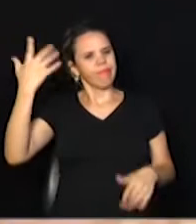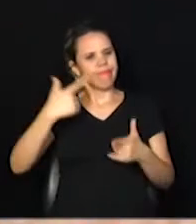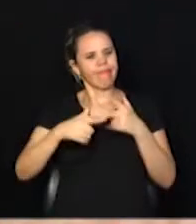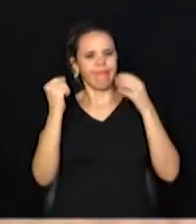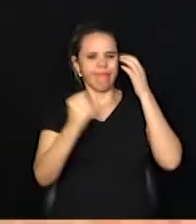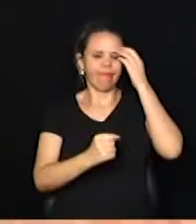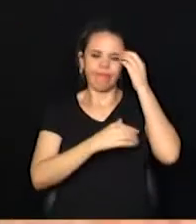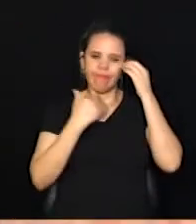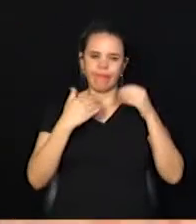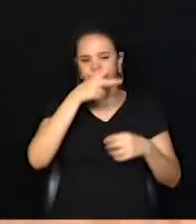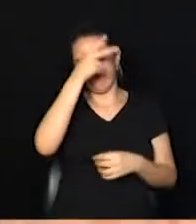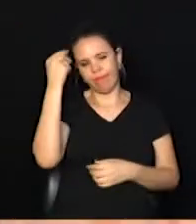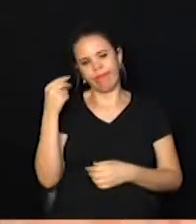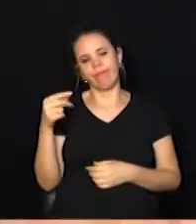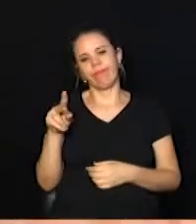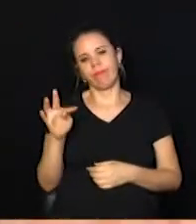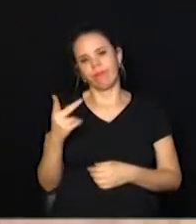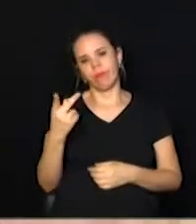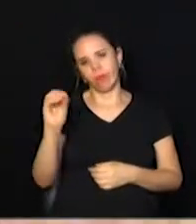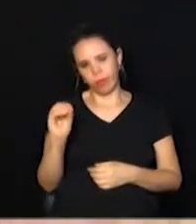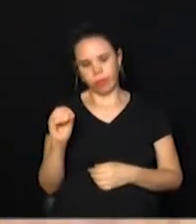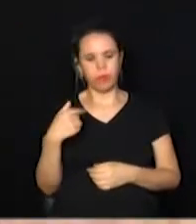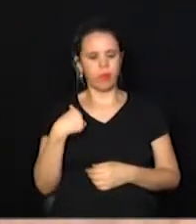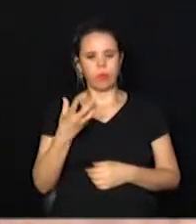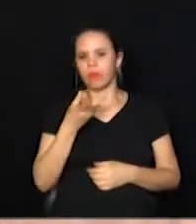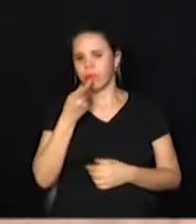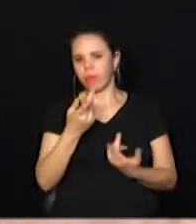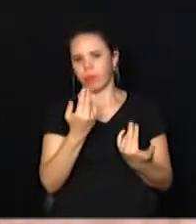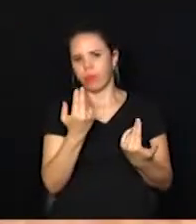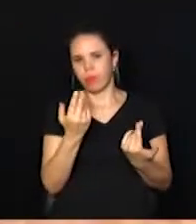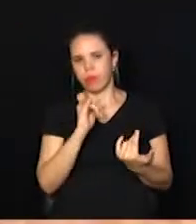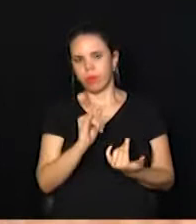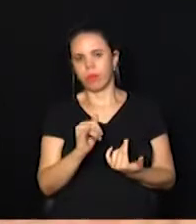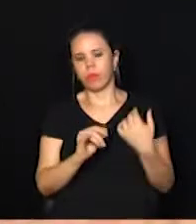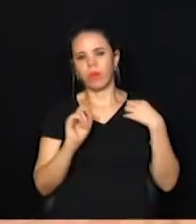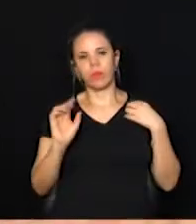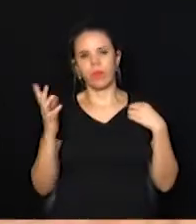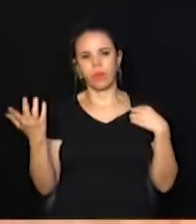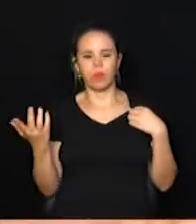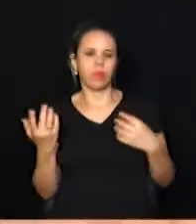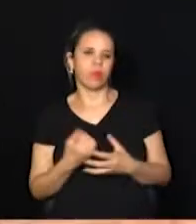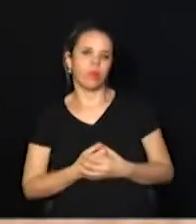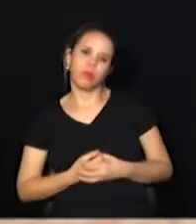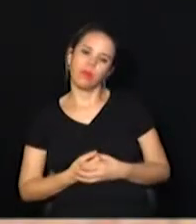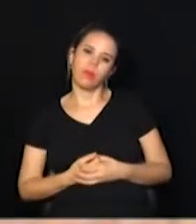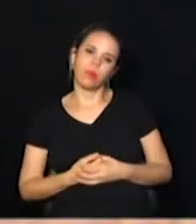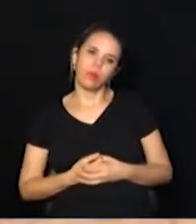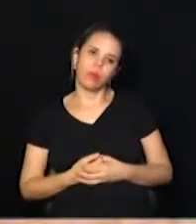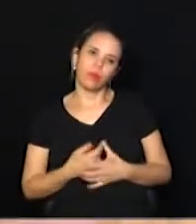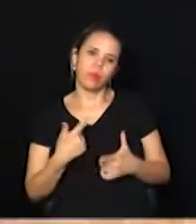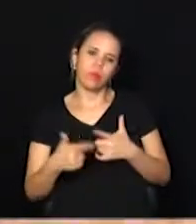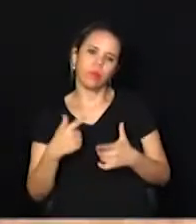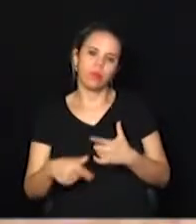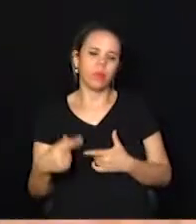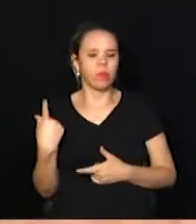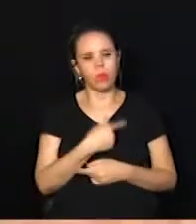do Toninho. E eu queria dizer a mesma coisa. O que este episódio traz para